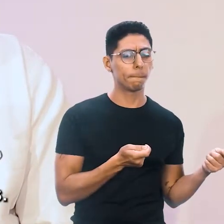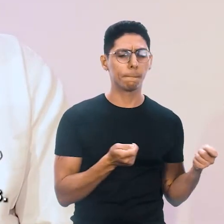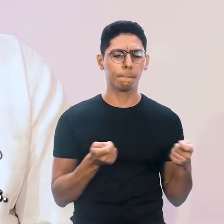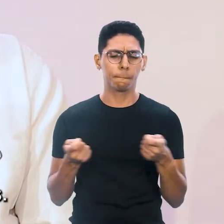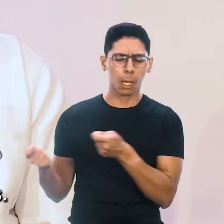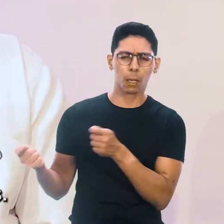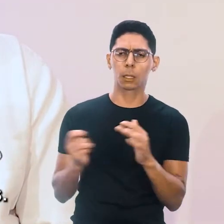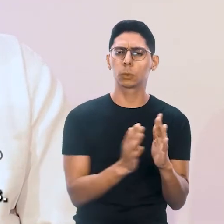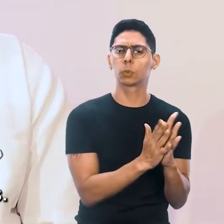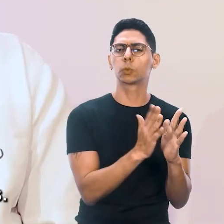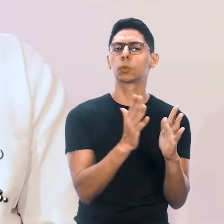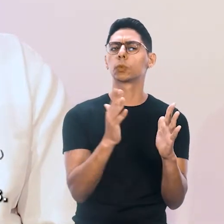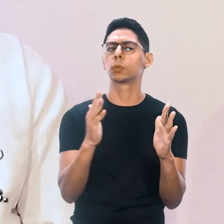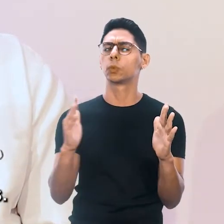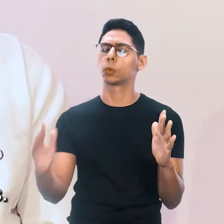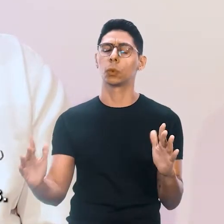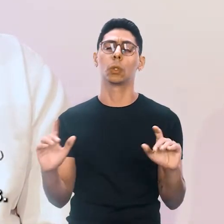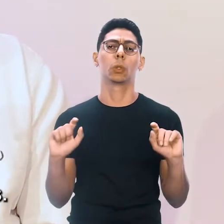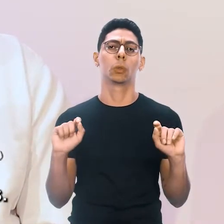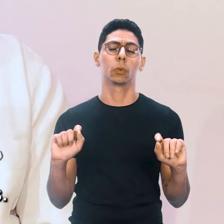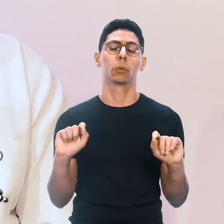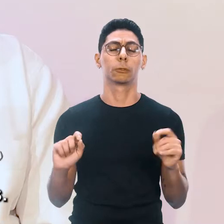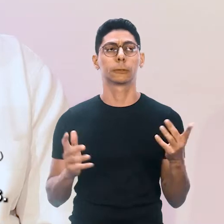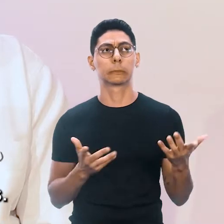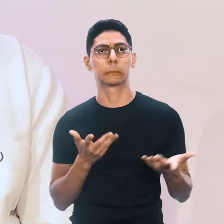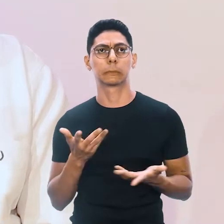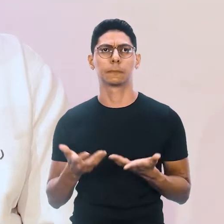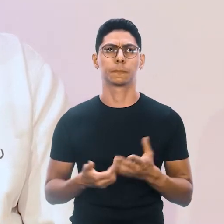o desenrolar, digamos assim,